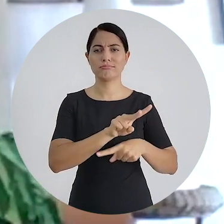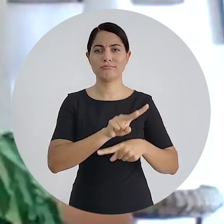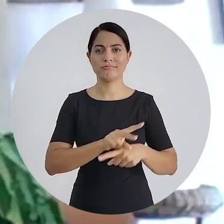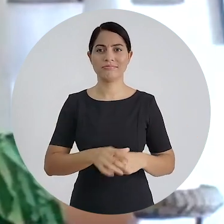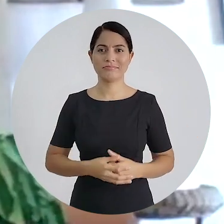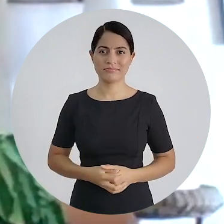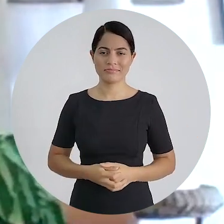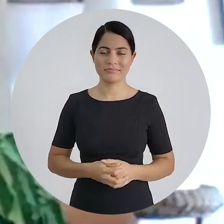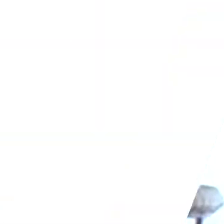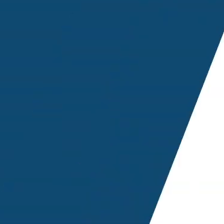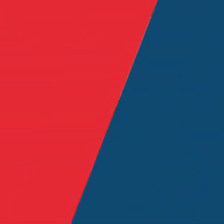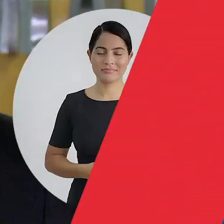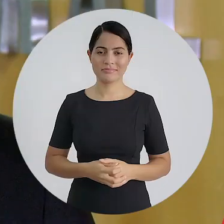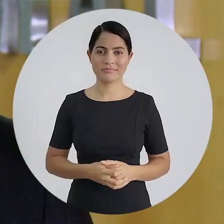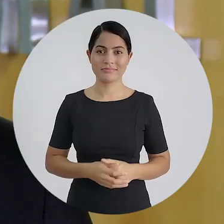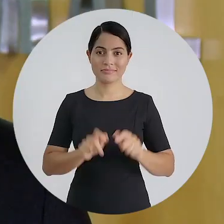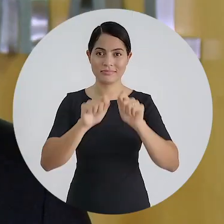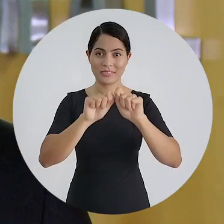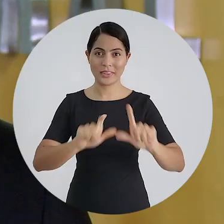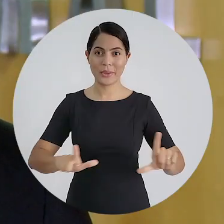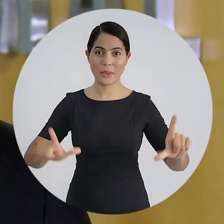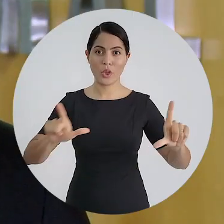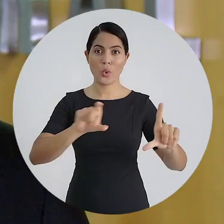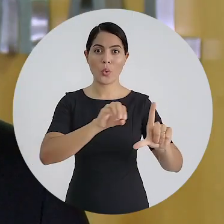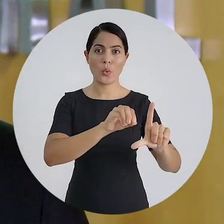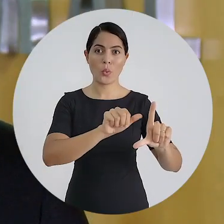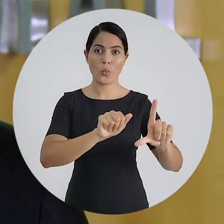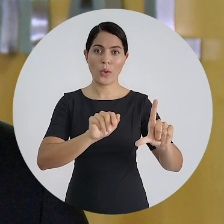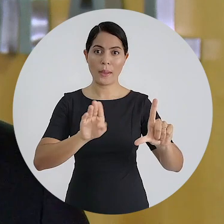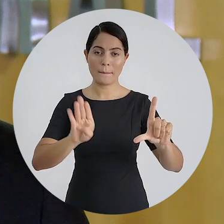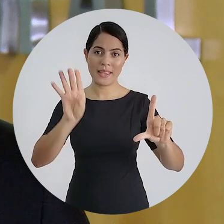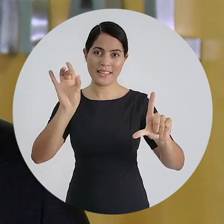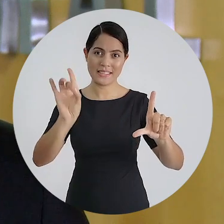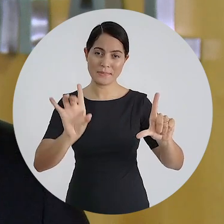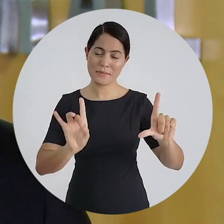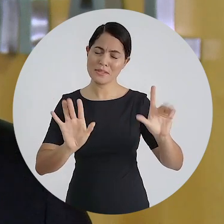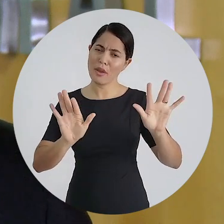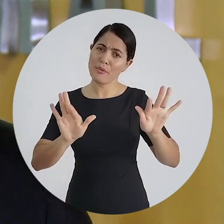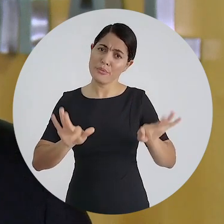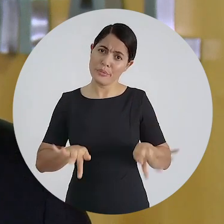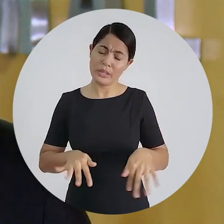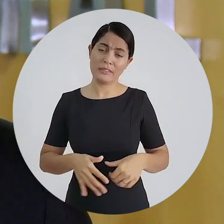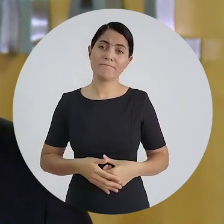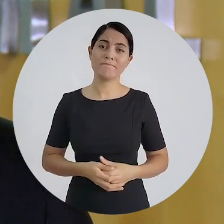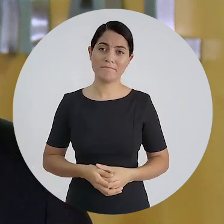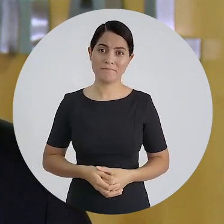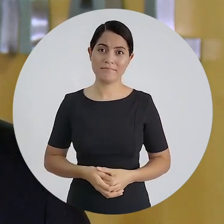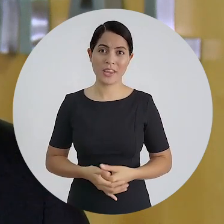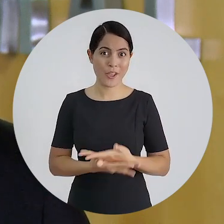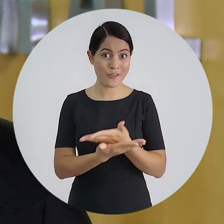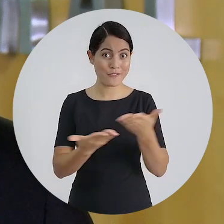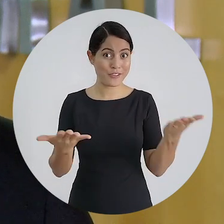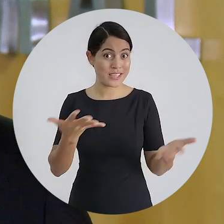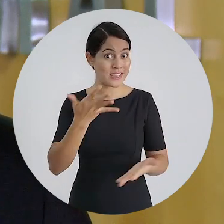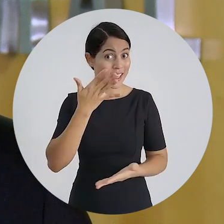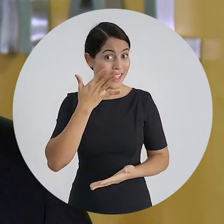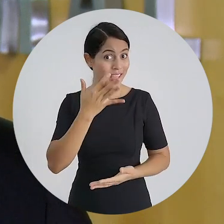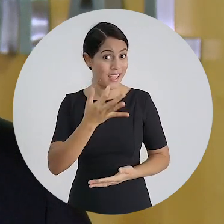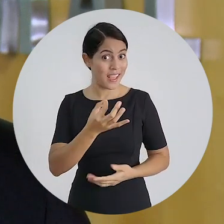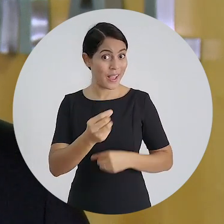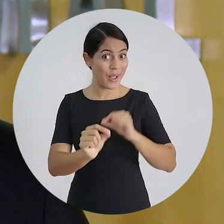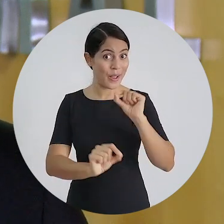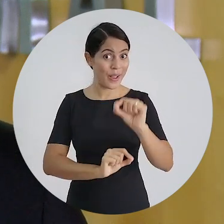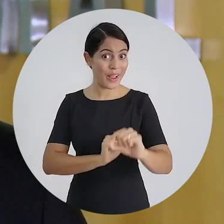rede de proteção? Este programa especial da Ordem dos Advogados do Brasil fica por aqui. Se